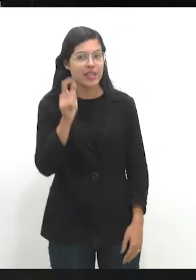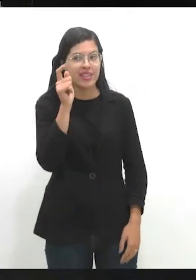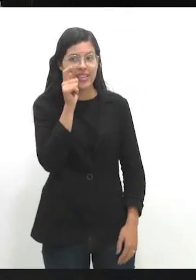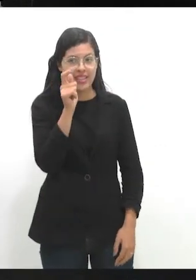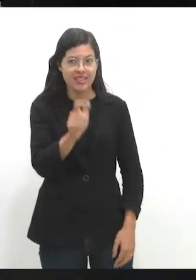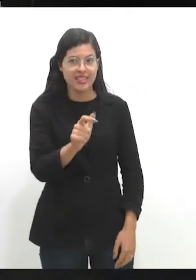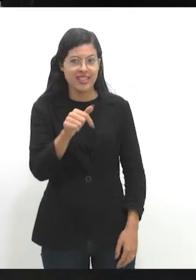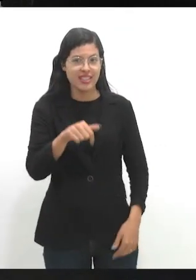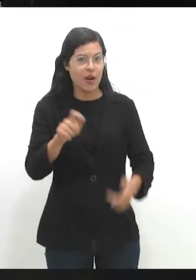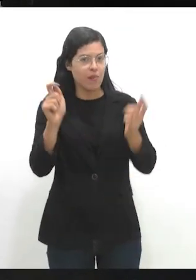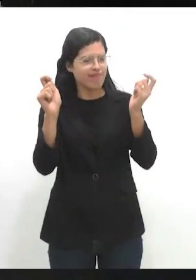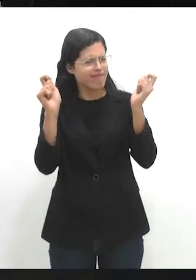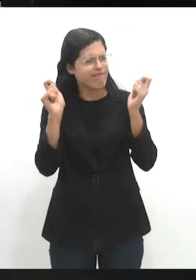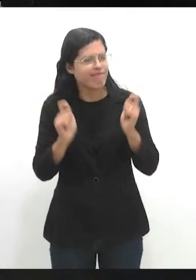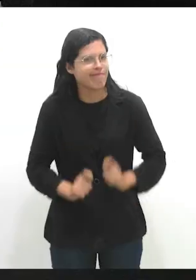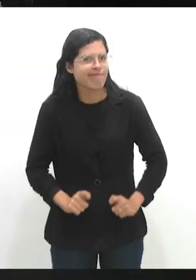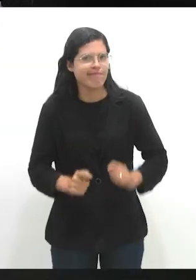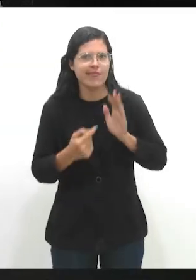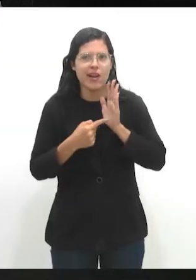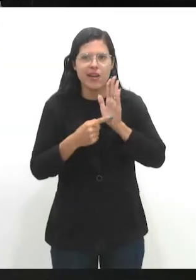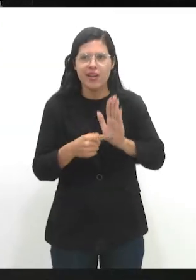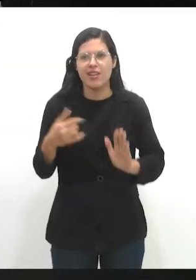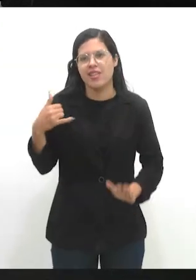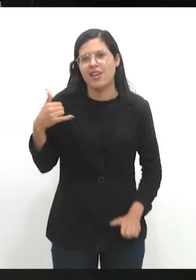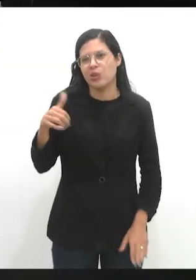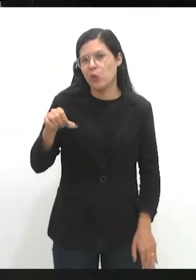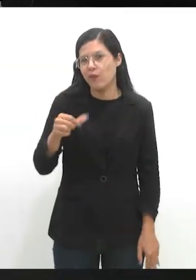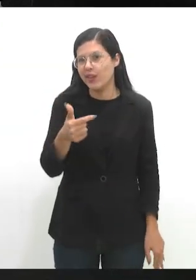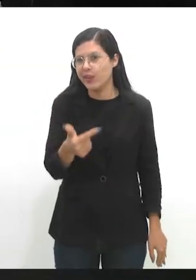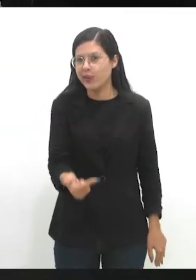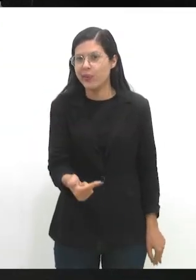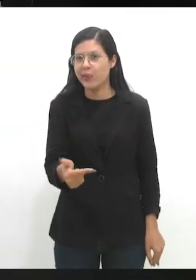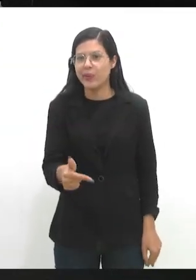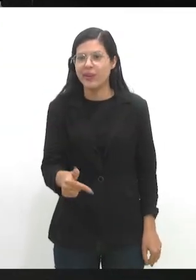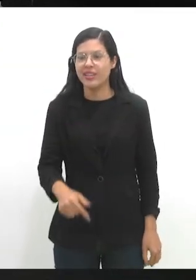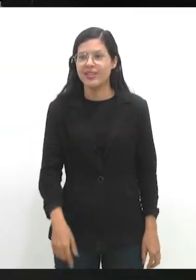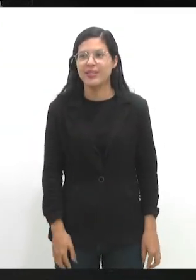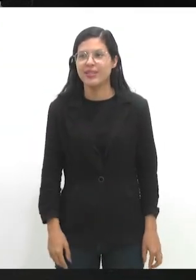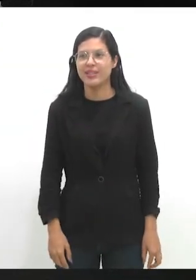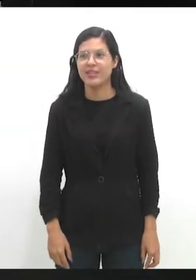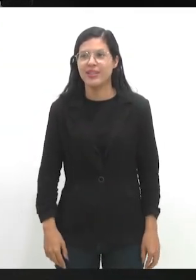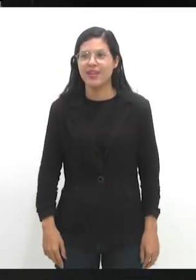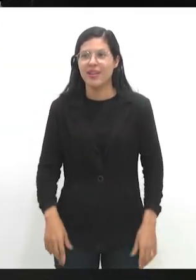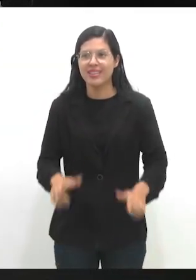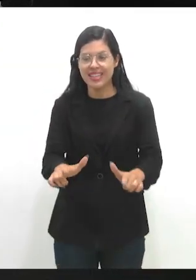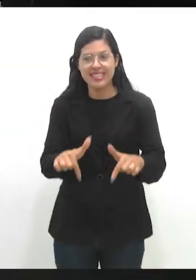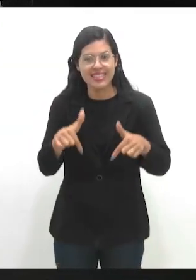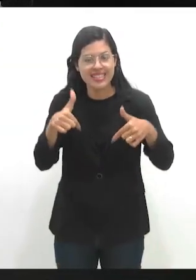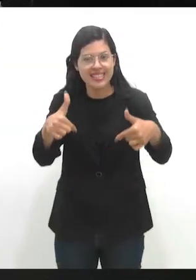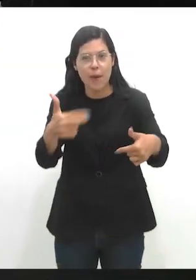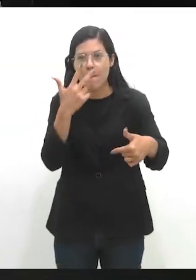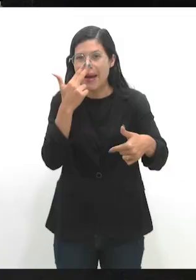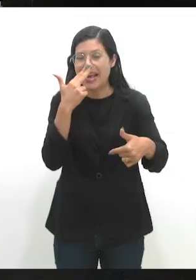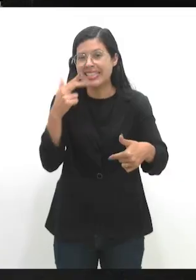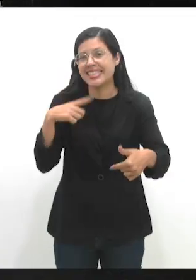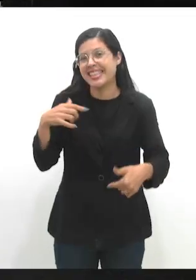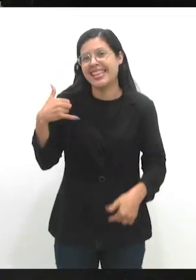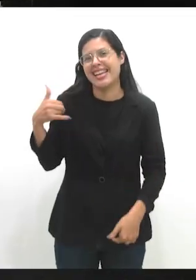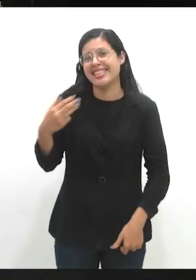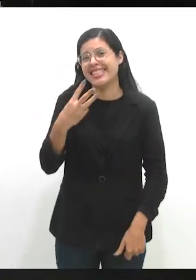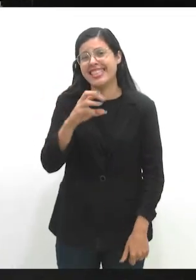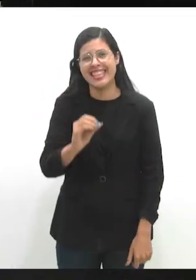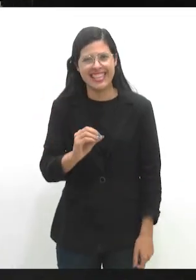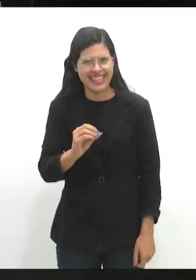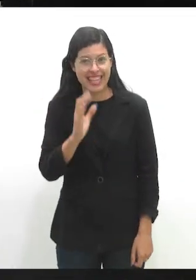uma potência em cena, né? Ele tem 92 anos e, assim, você não percebe... Gente, ele atua como se ele tivesse 30. É impressionante.